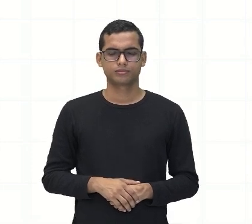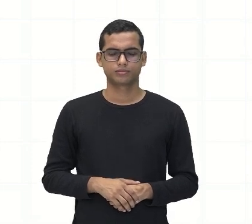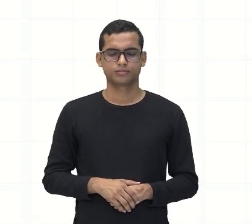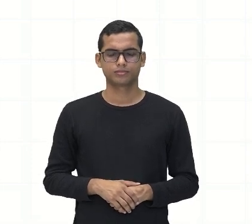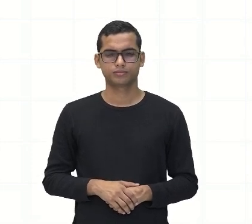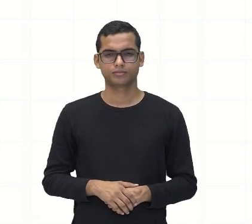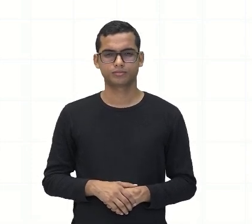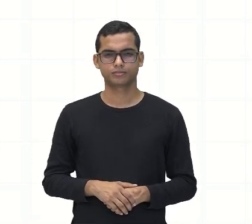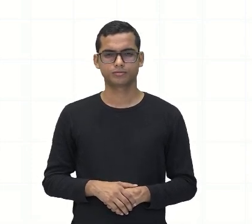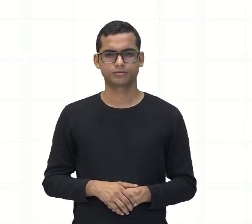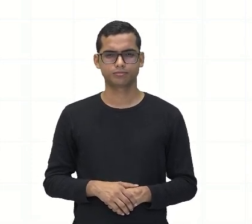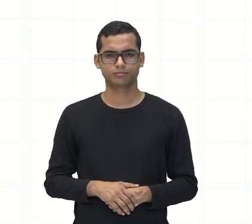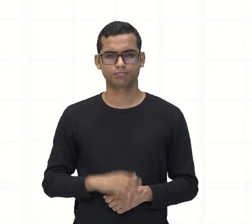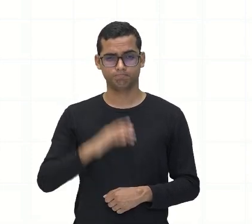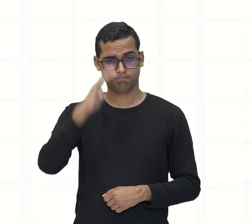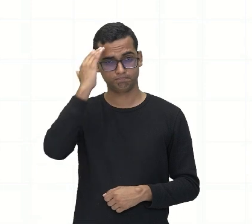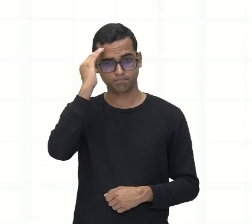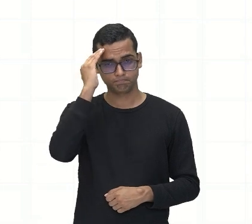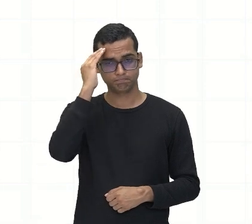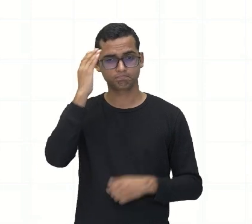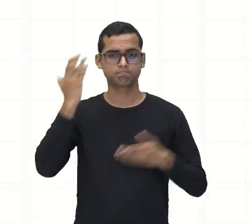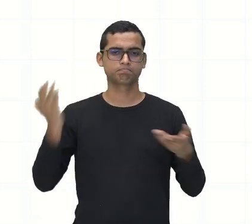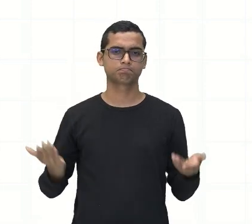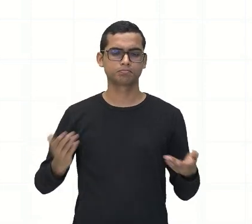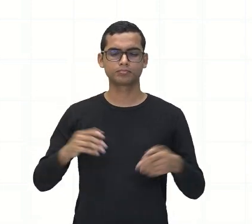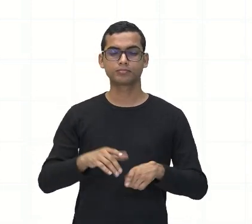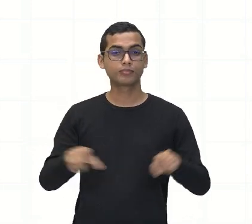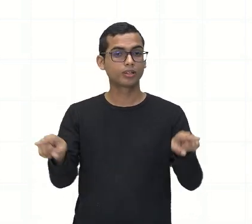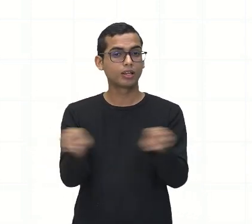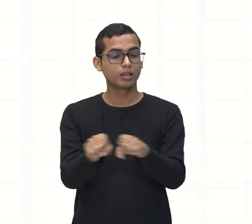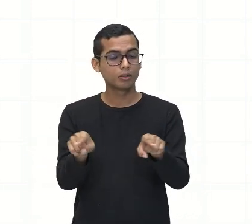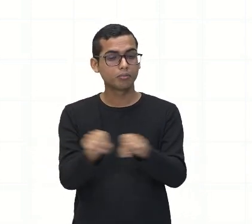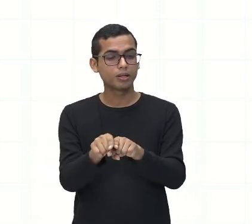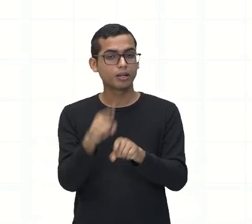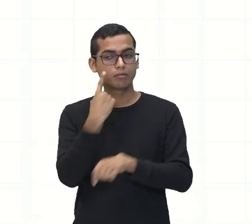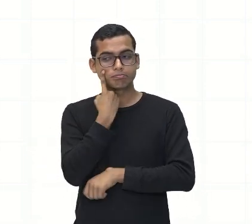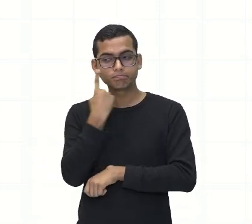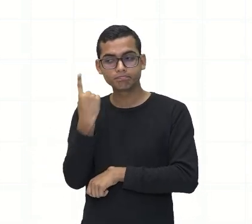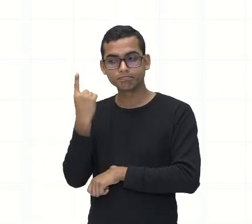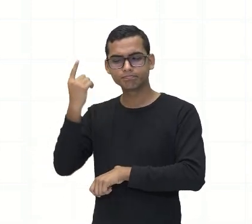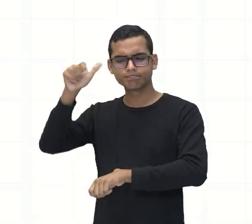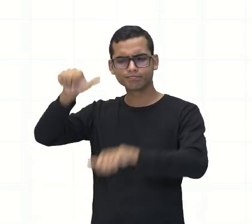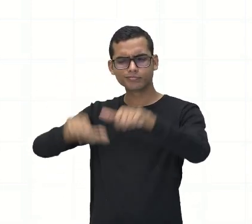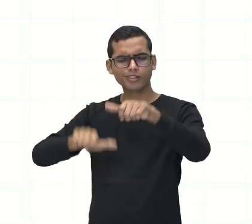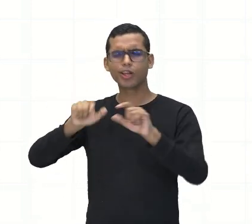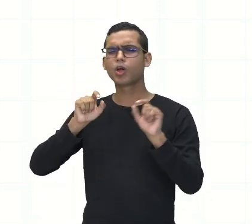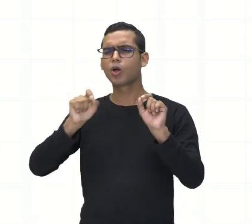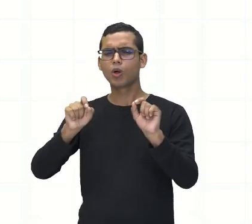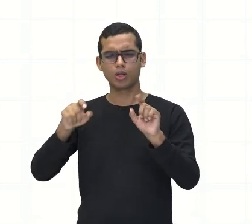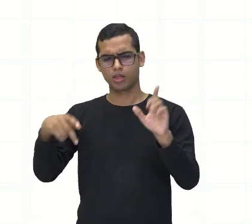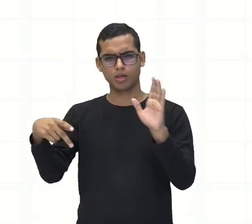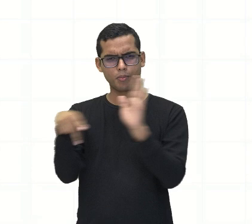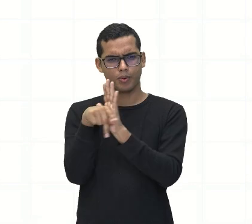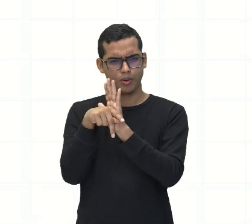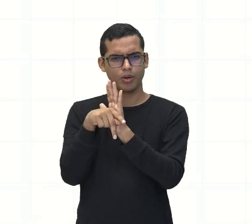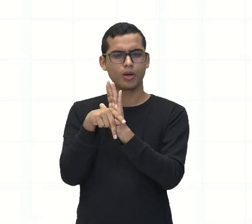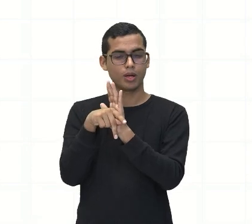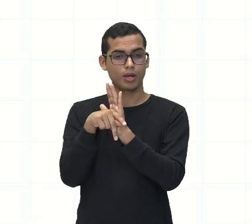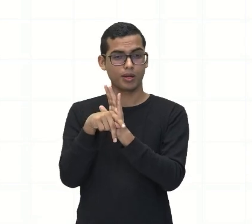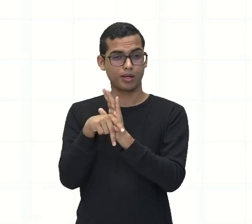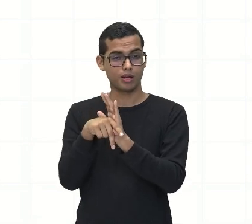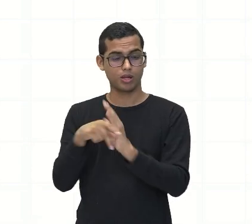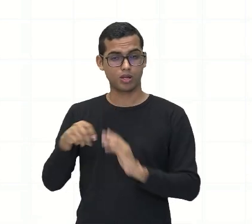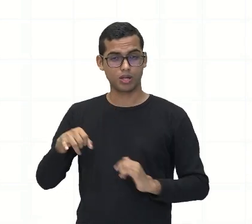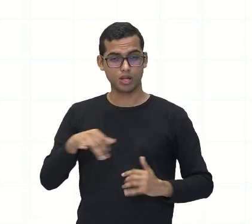Ok? Também nós vamos olhar uma coisa interessante. As religiões ocidentais vão, em sua